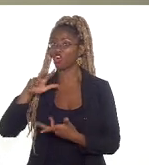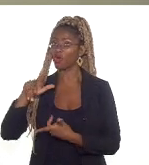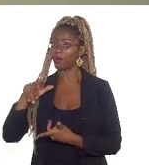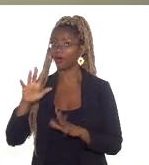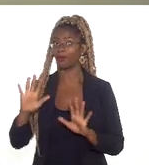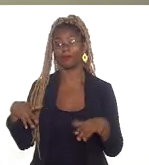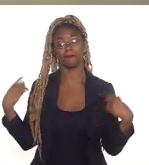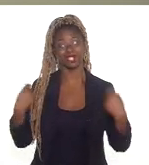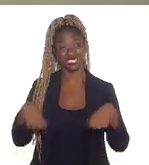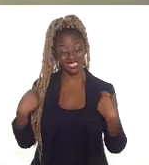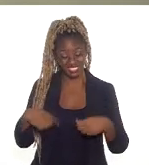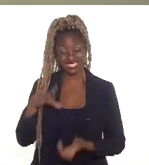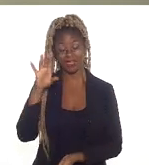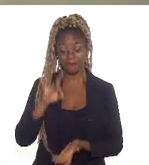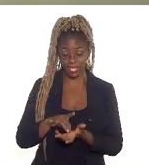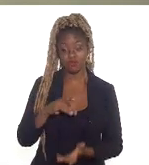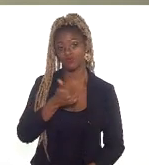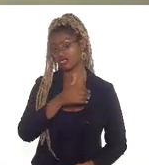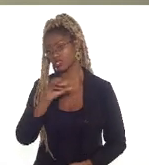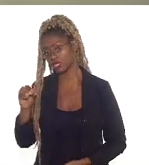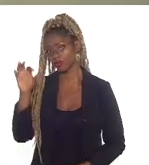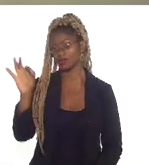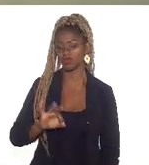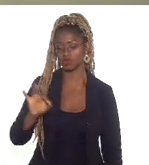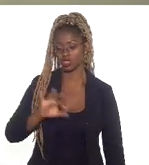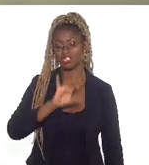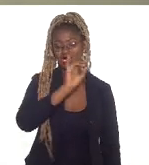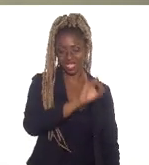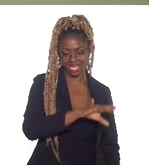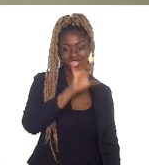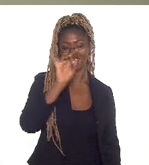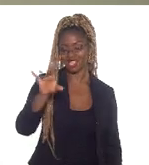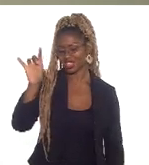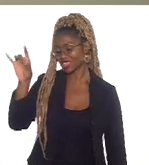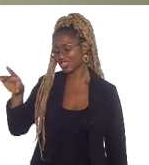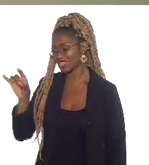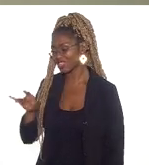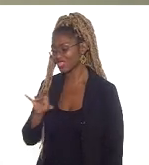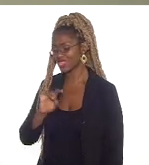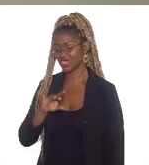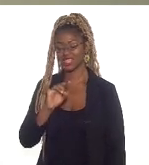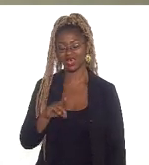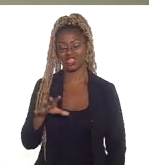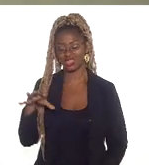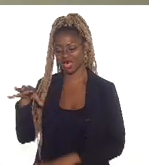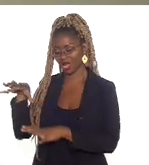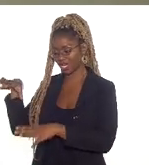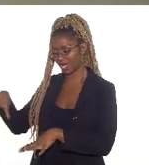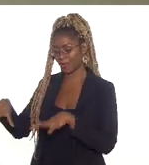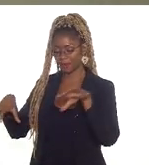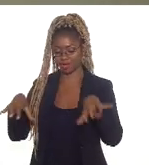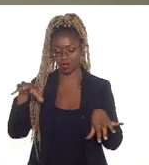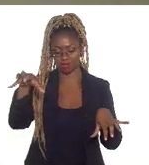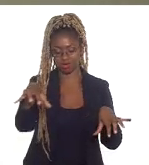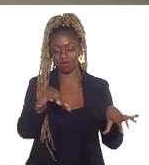fosse investido 100% de cada campo na unidade federativa que ele está.